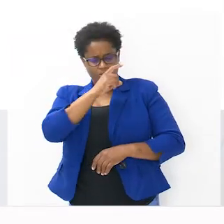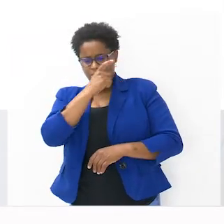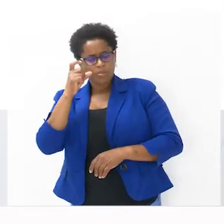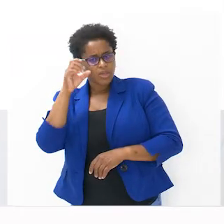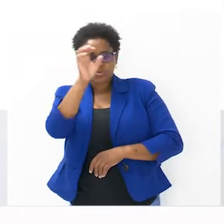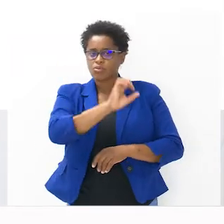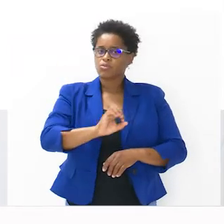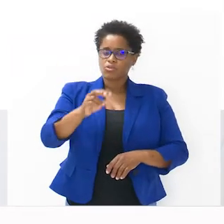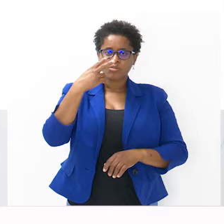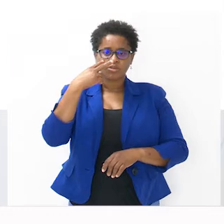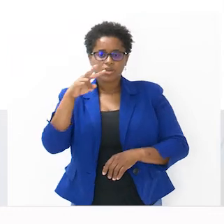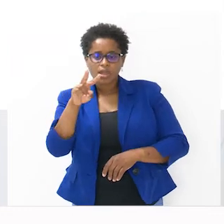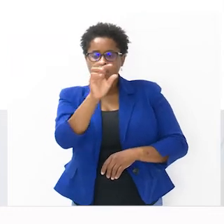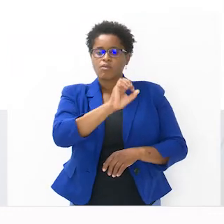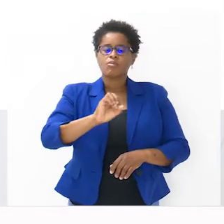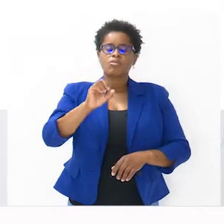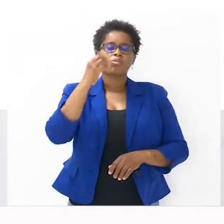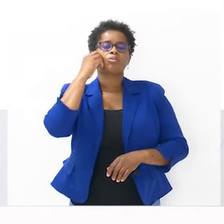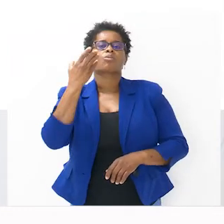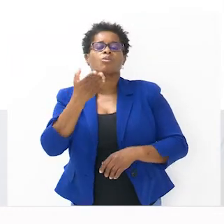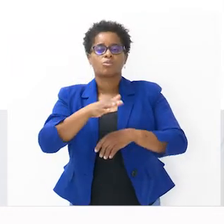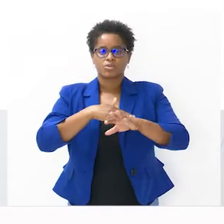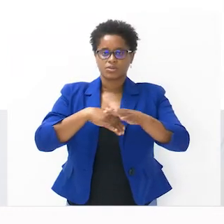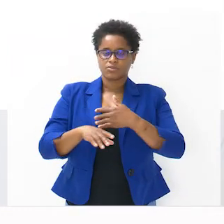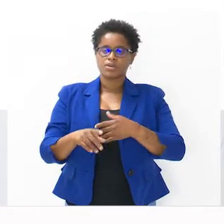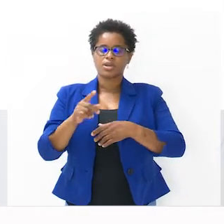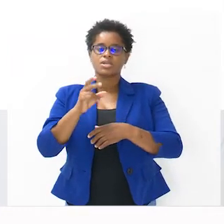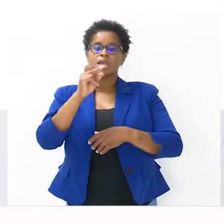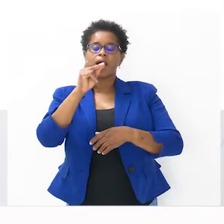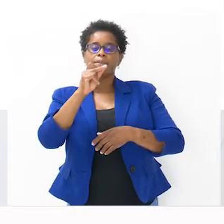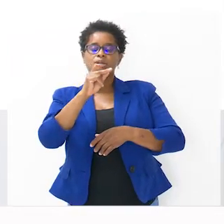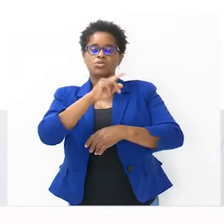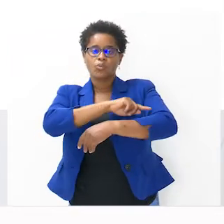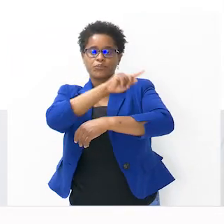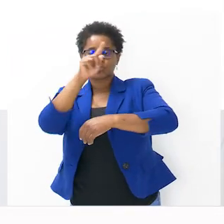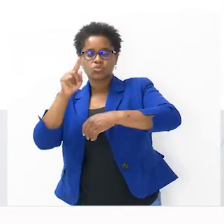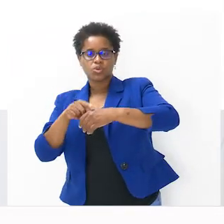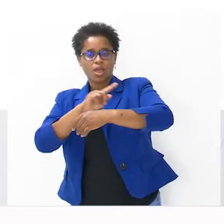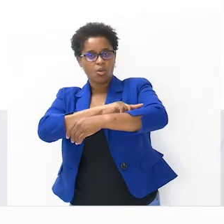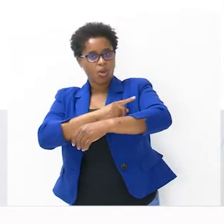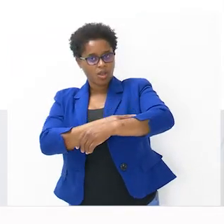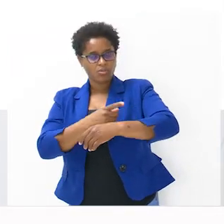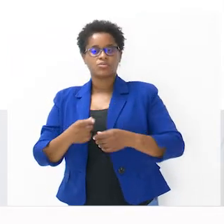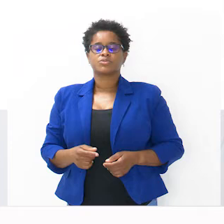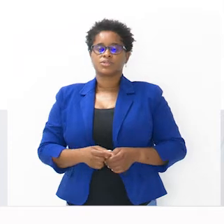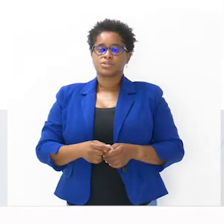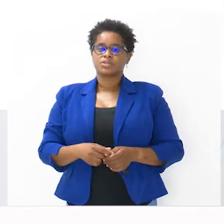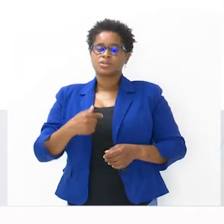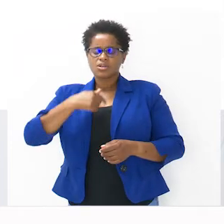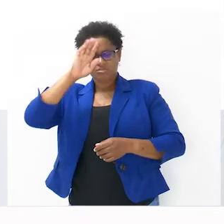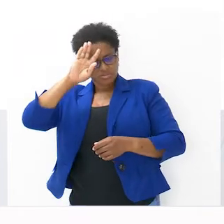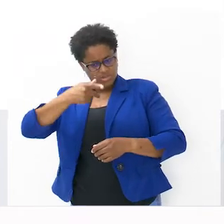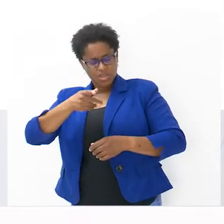prometo-vos mostrar como é que se traça a amplitude dos ângulos, não é? Eu